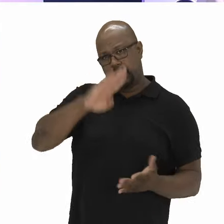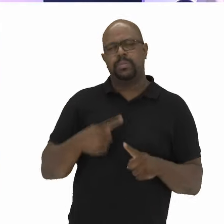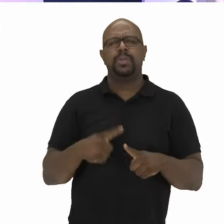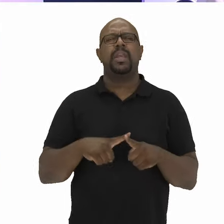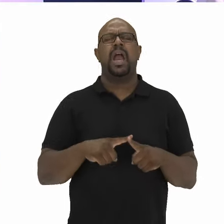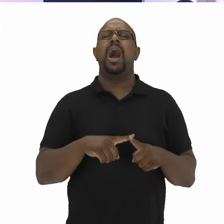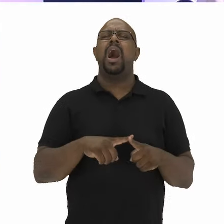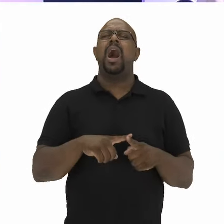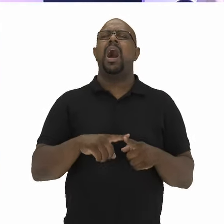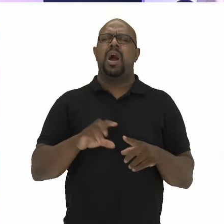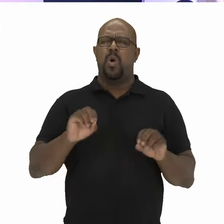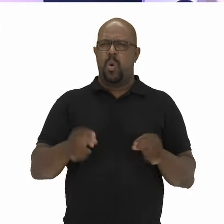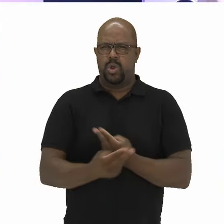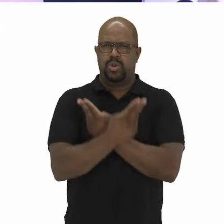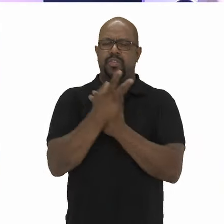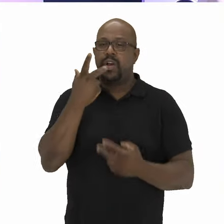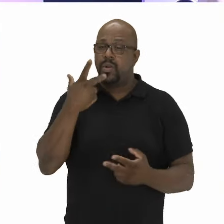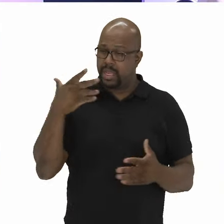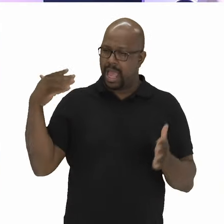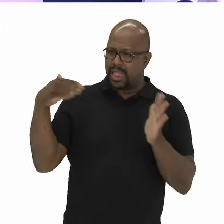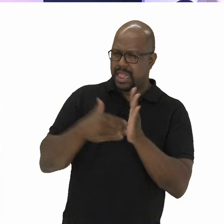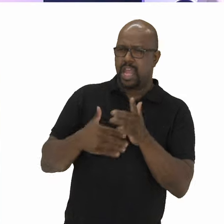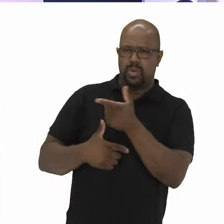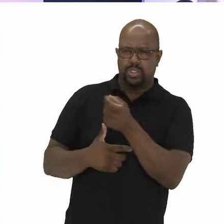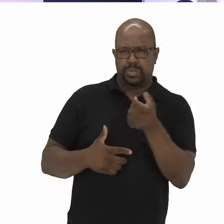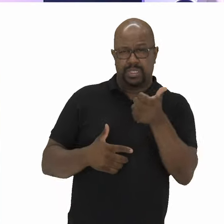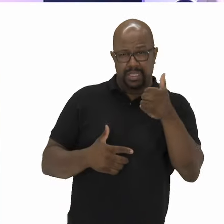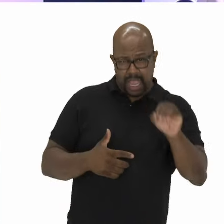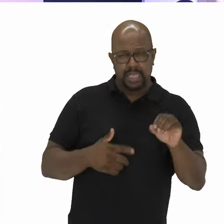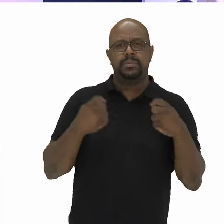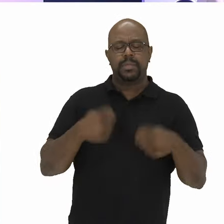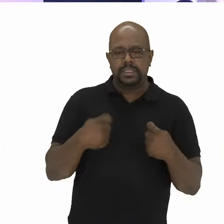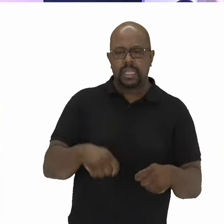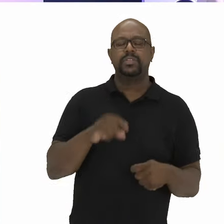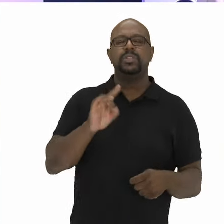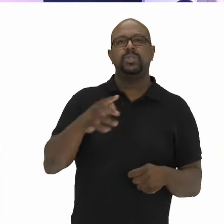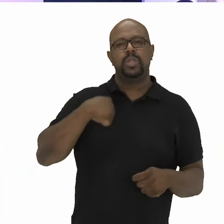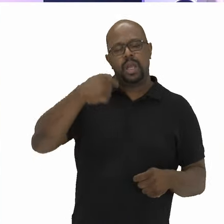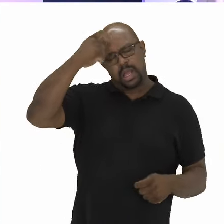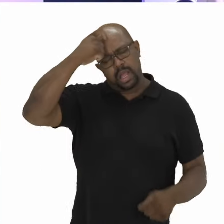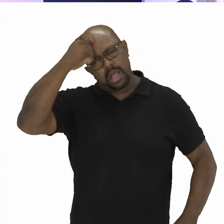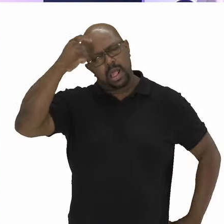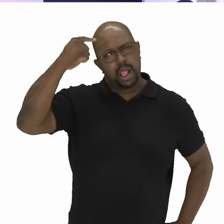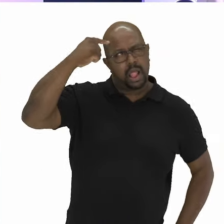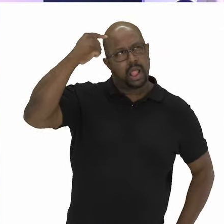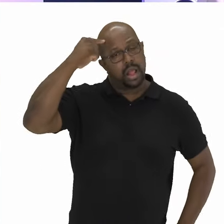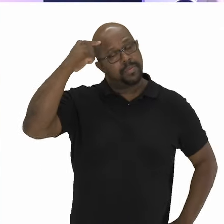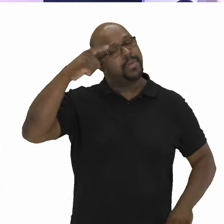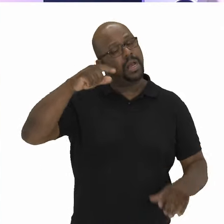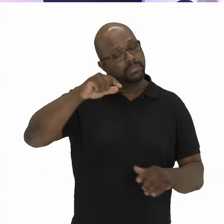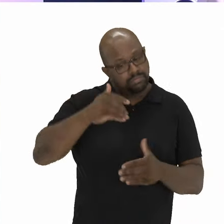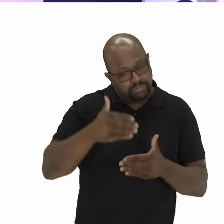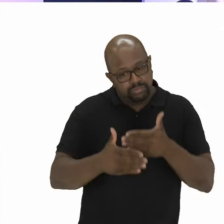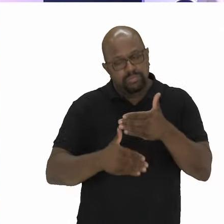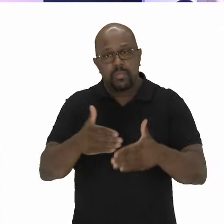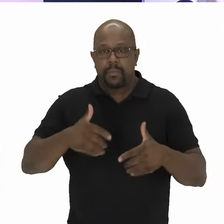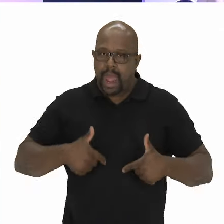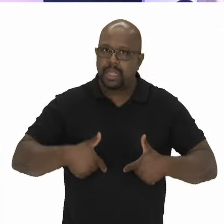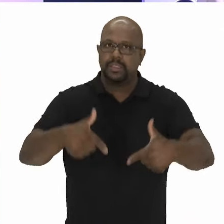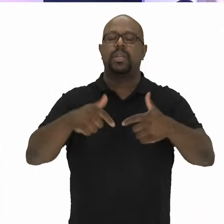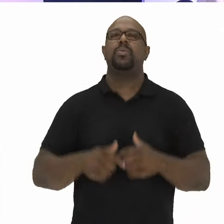lançado uma resolução que dizia que até ONU de 2010 a gente tinha que passar da fase de conscientização para